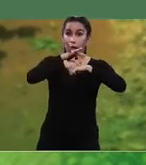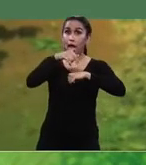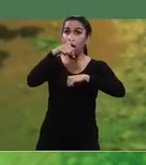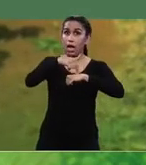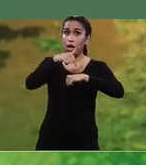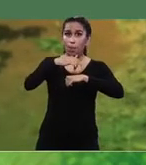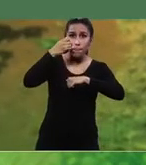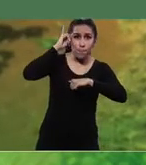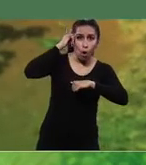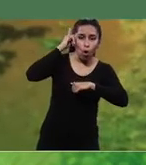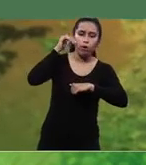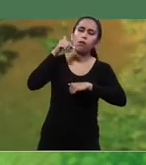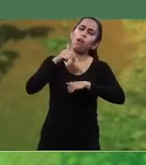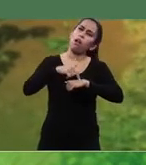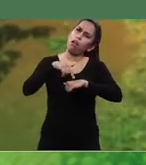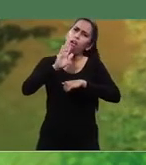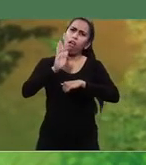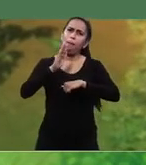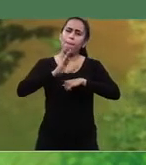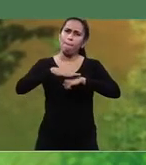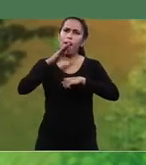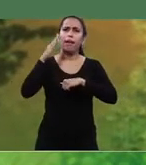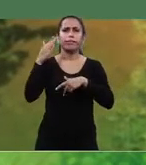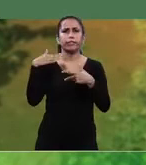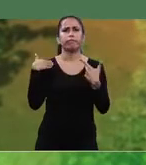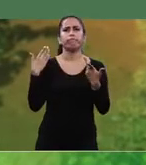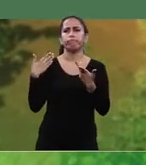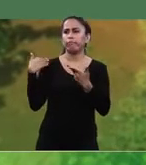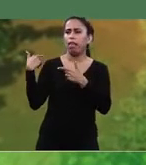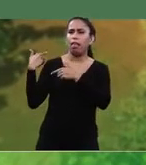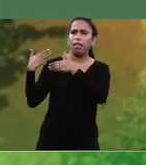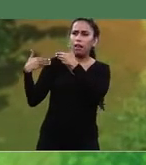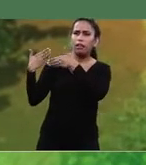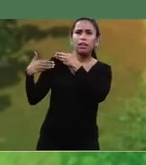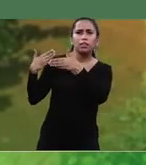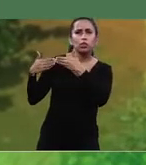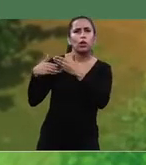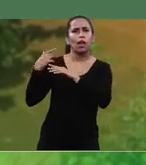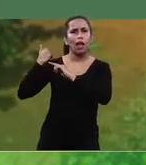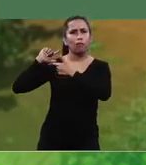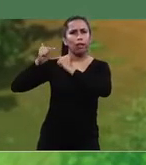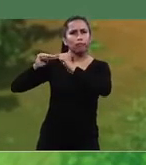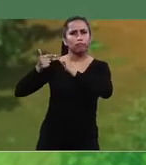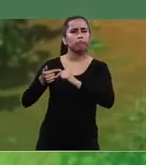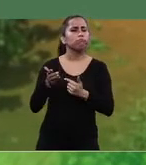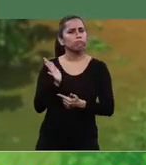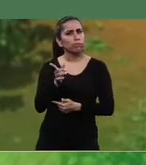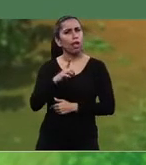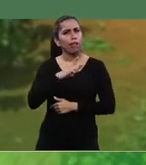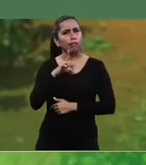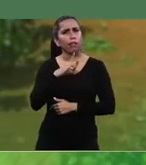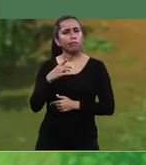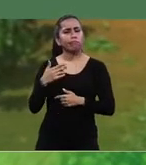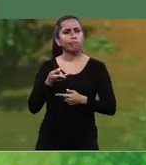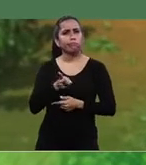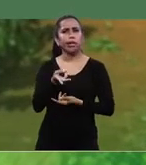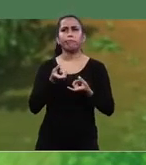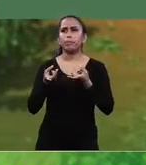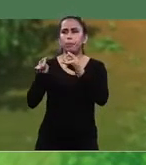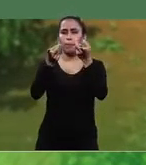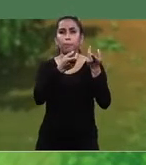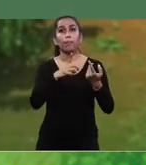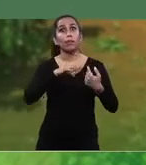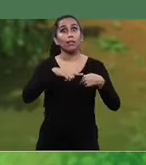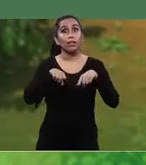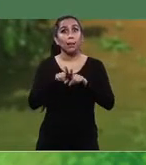já é um produto mais tradicional da pauta exportadora da Amazônia Legal, dos estados da Amazônia Legal. Nós temos, por exemplo, Emirados Árabes